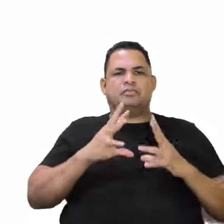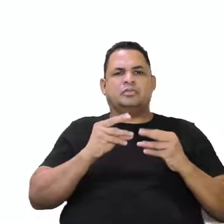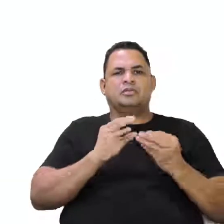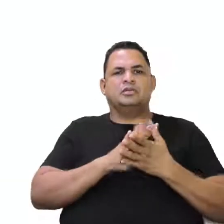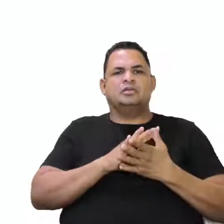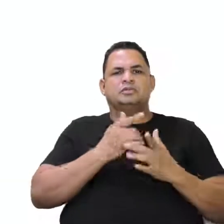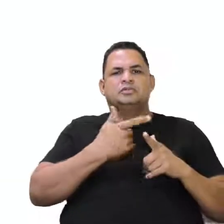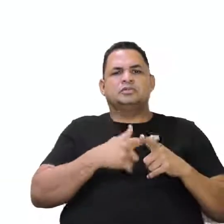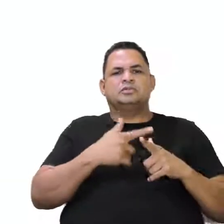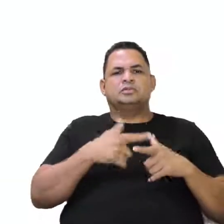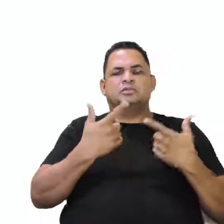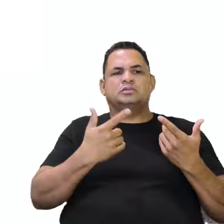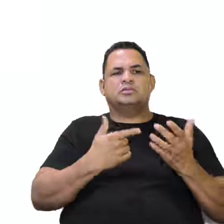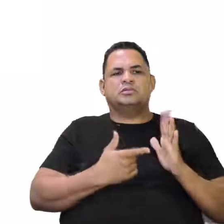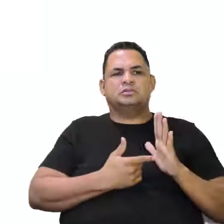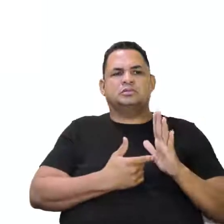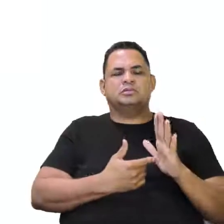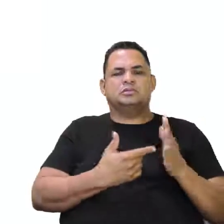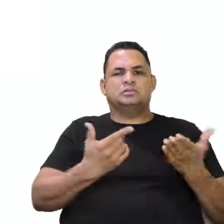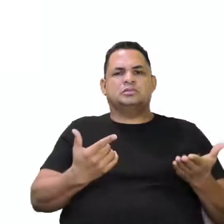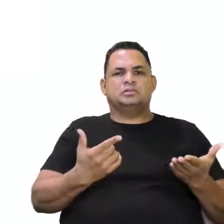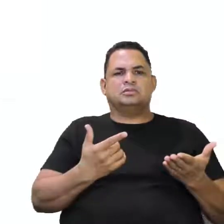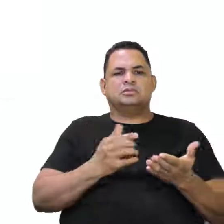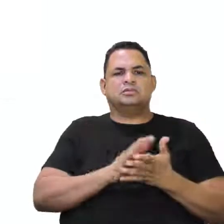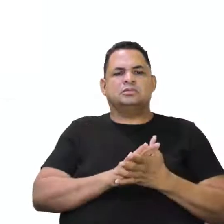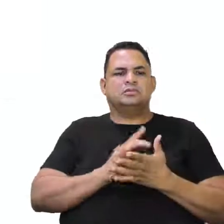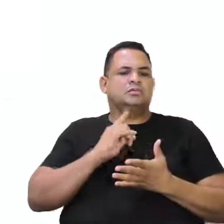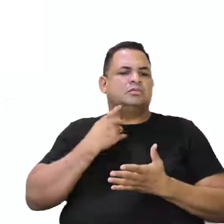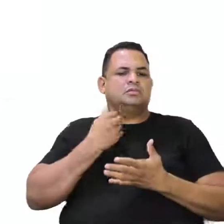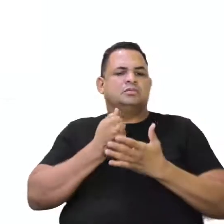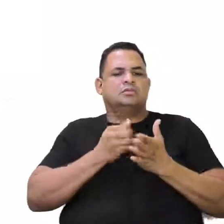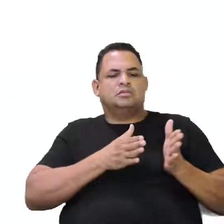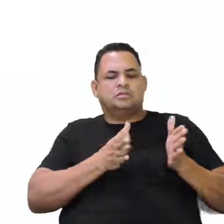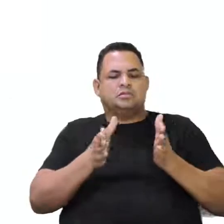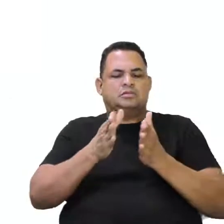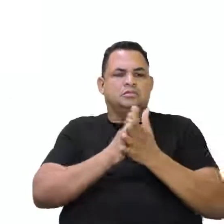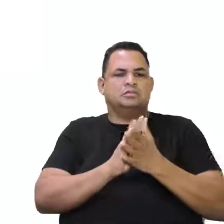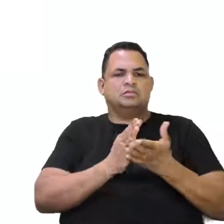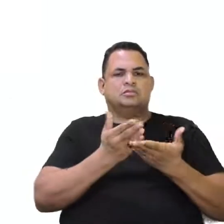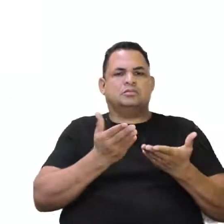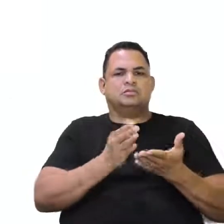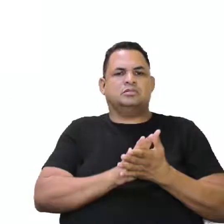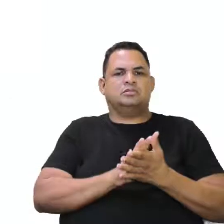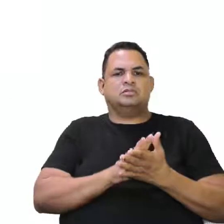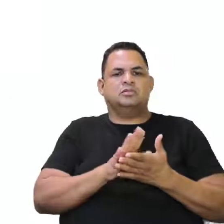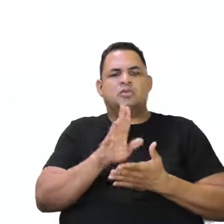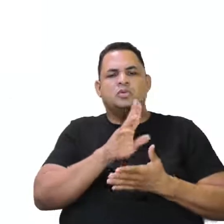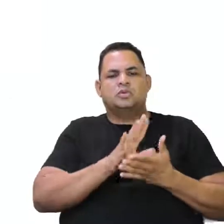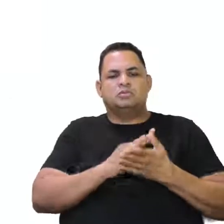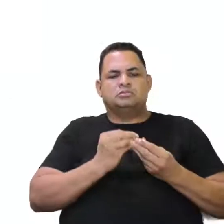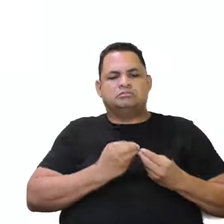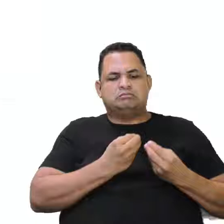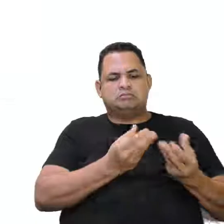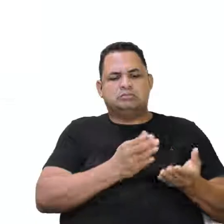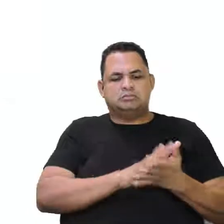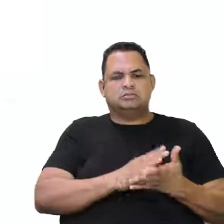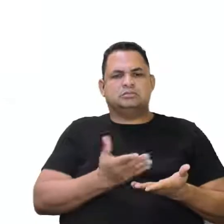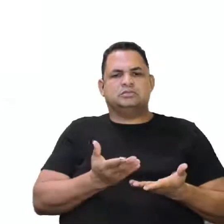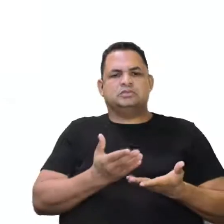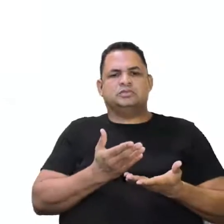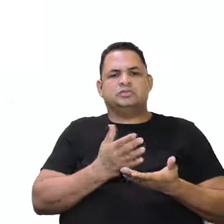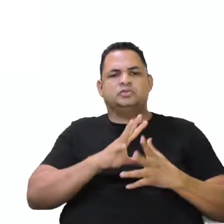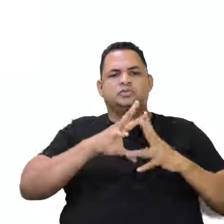todas as problemáticas trazidas, né, poluição dos rios, o lixo, a forma inadequada desse despejo, vão